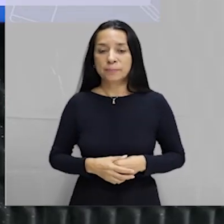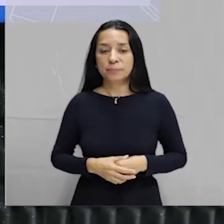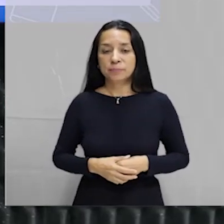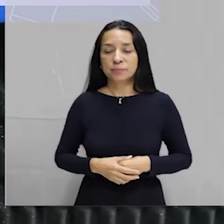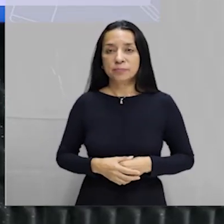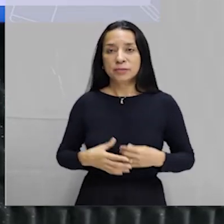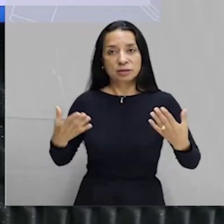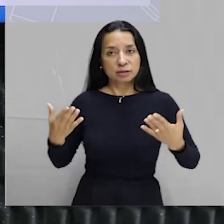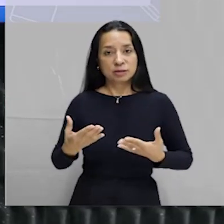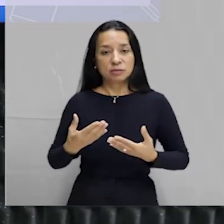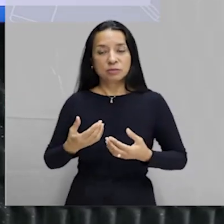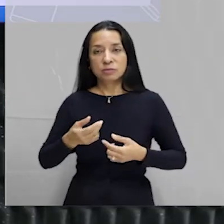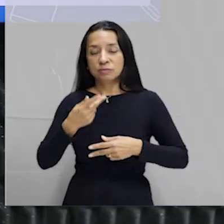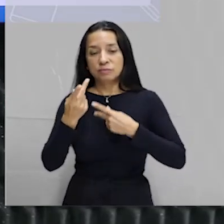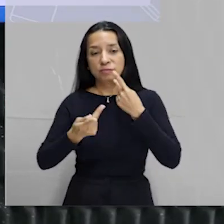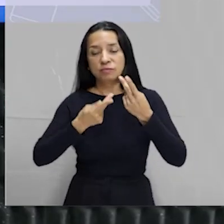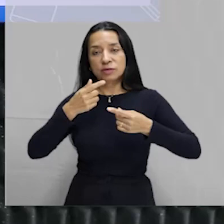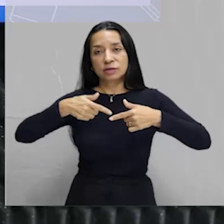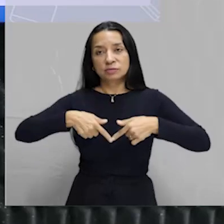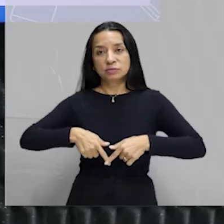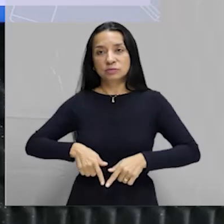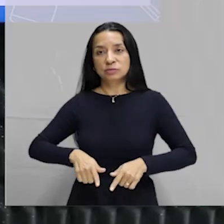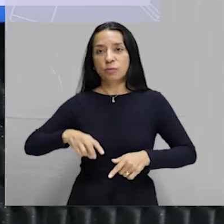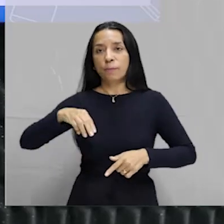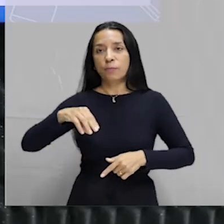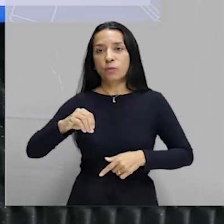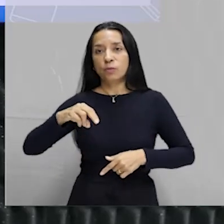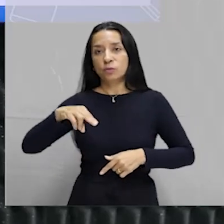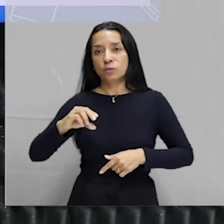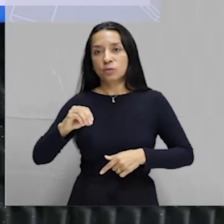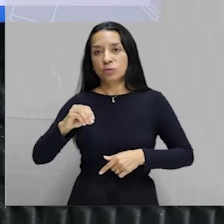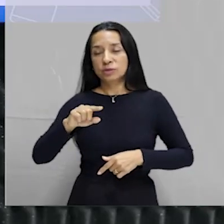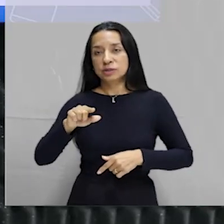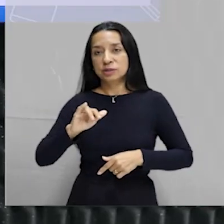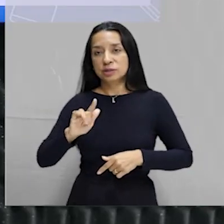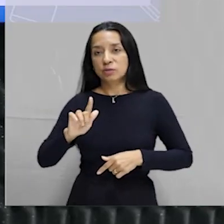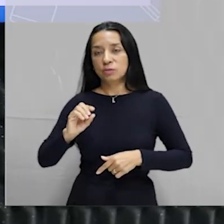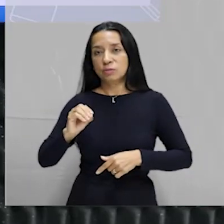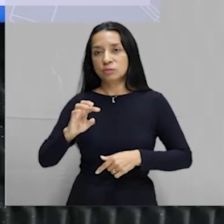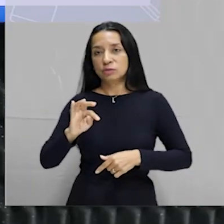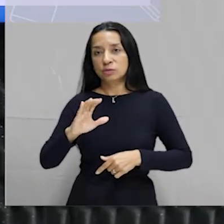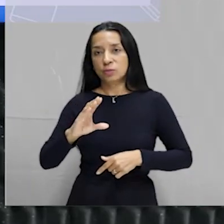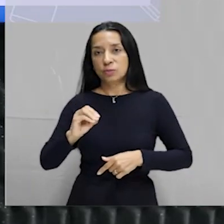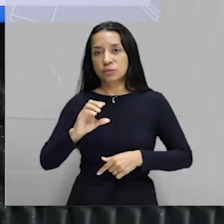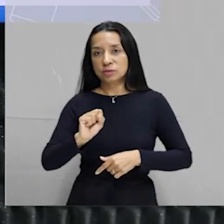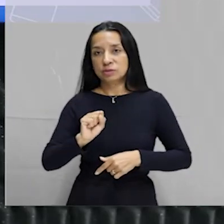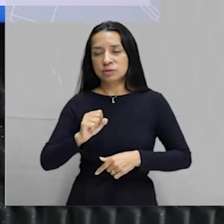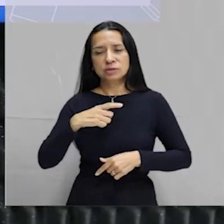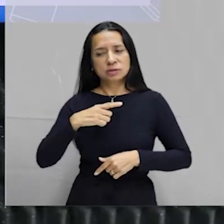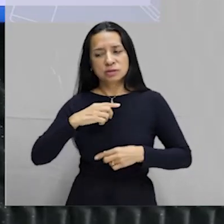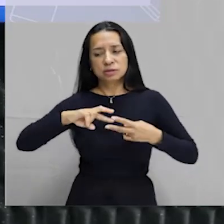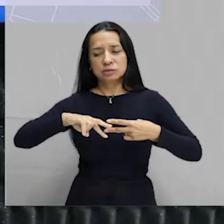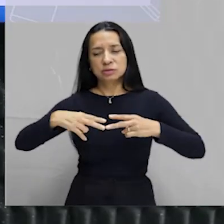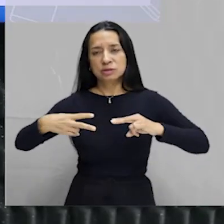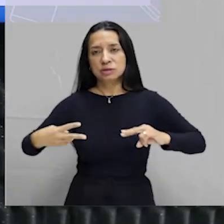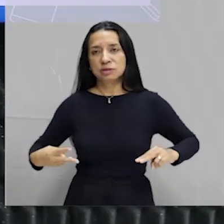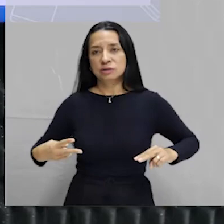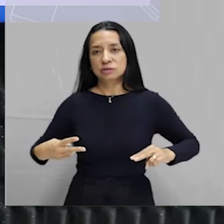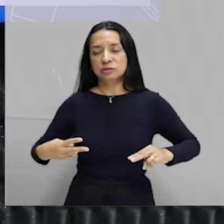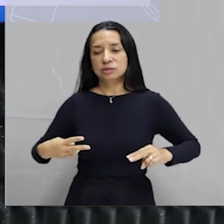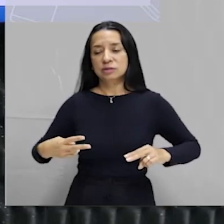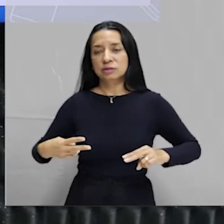viram anteriormente, eu expliquei para vocês, gêmeos monozigóticos são indivíduos que têm a mesma genética, são originados